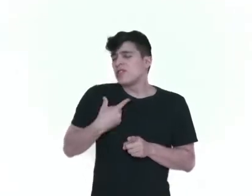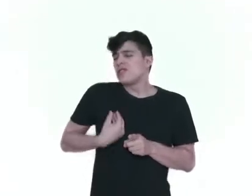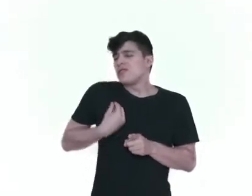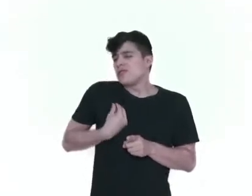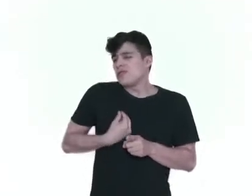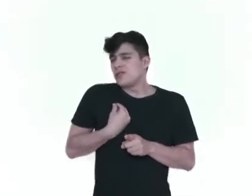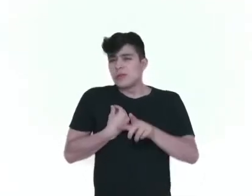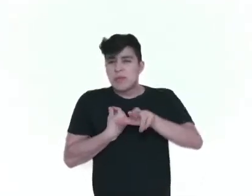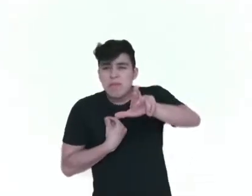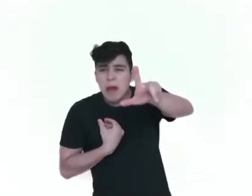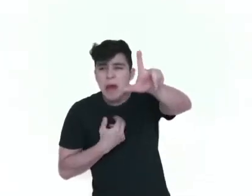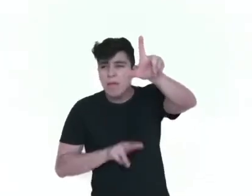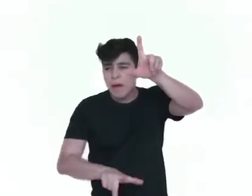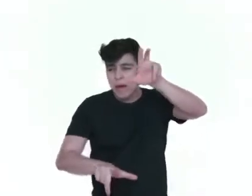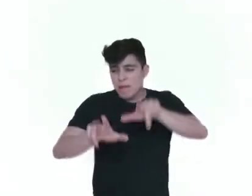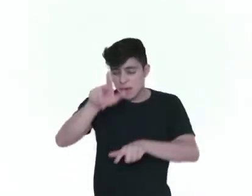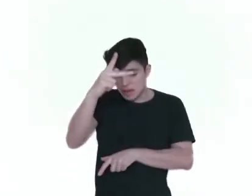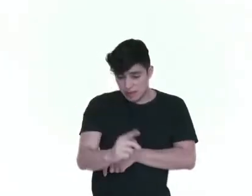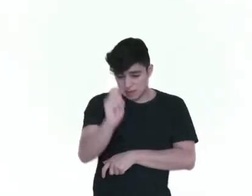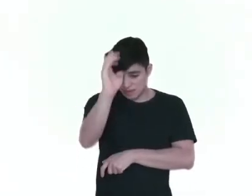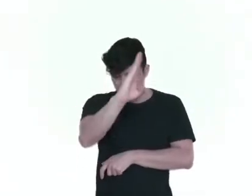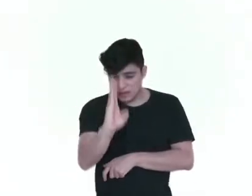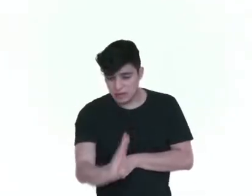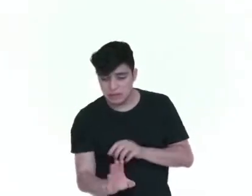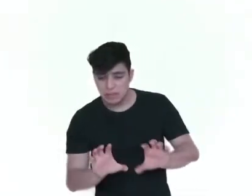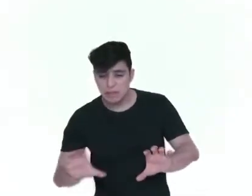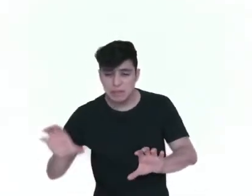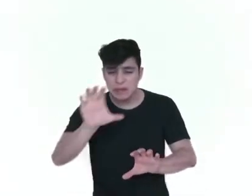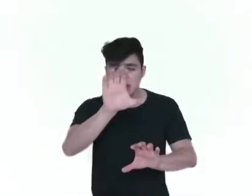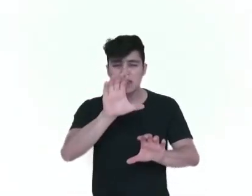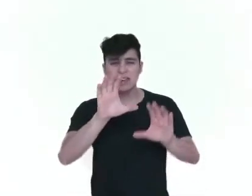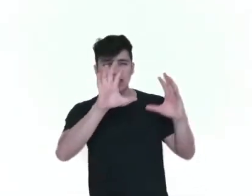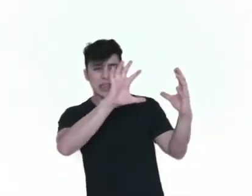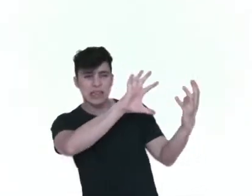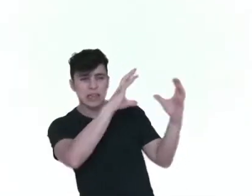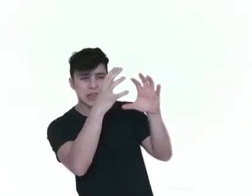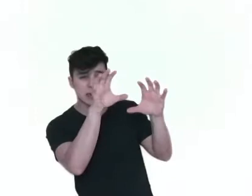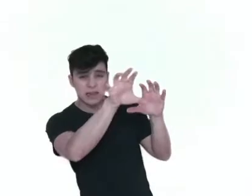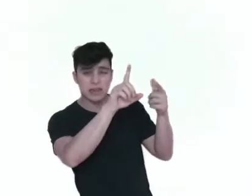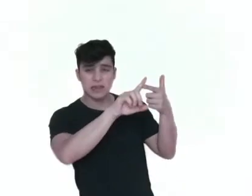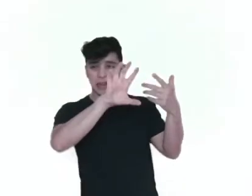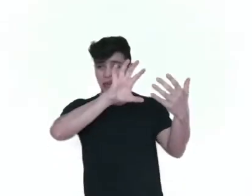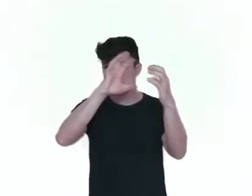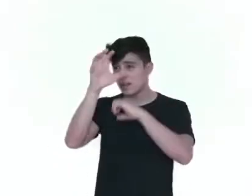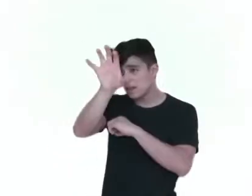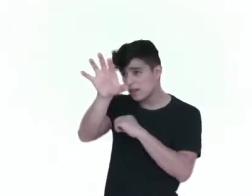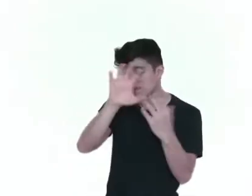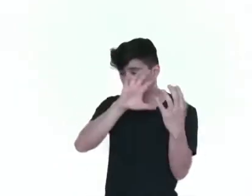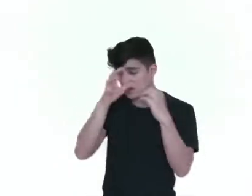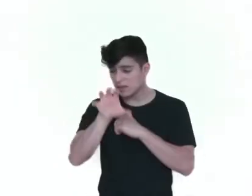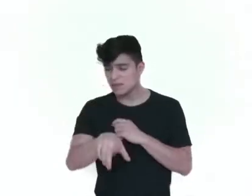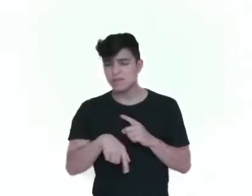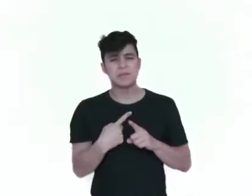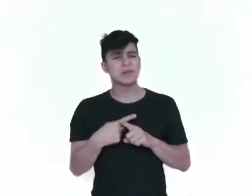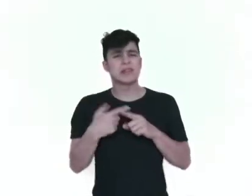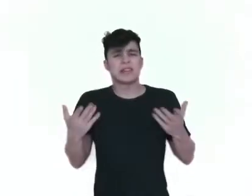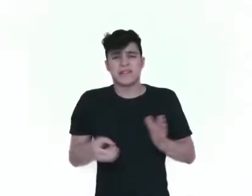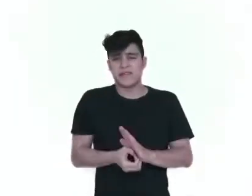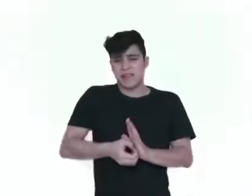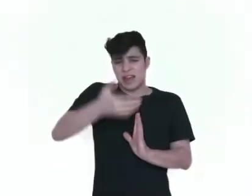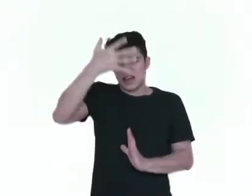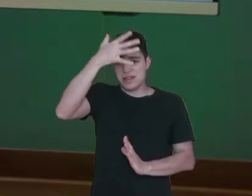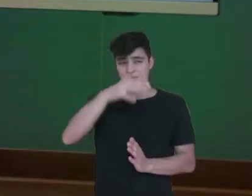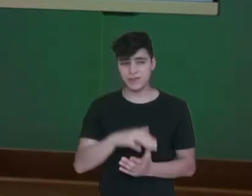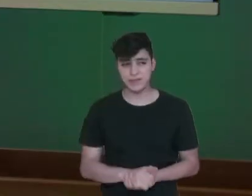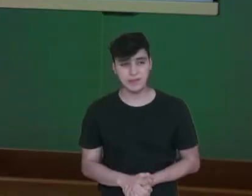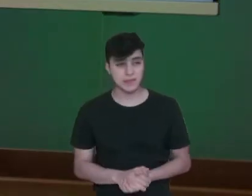diferentes climas no território brasileiro? Por que nós temos essa variedade de tipos climáticos no Brasil? Então nós temos